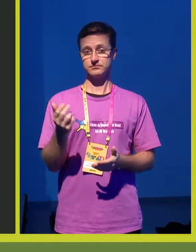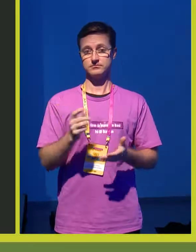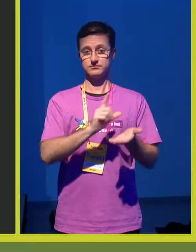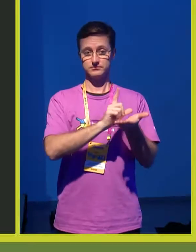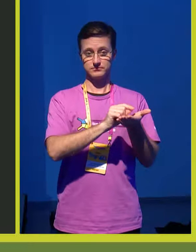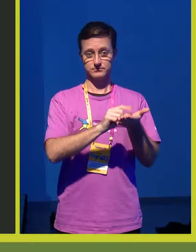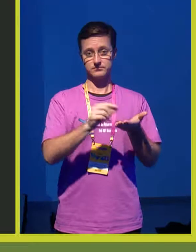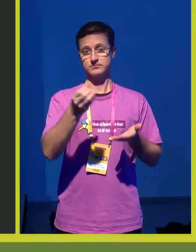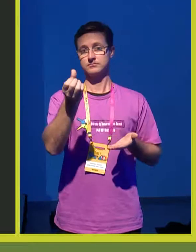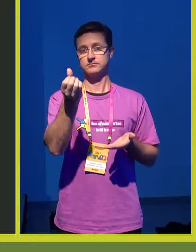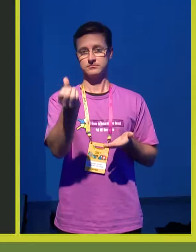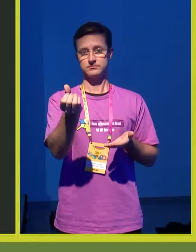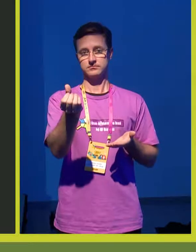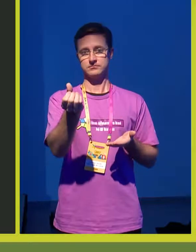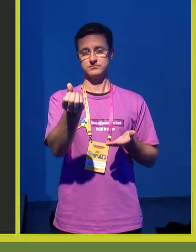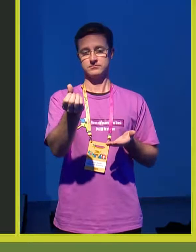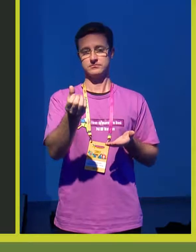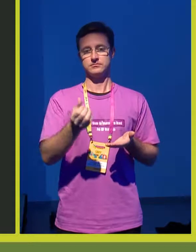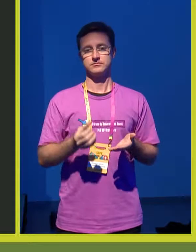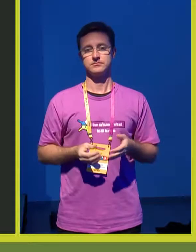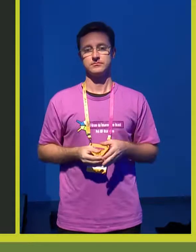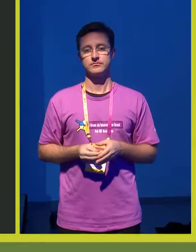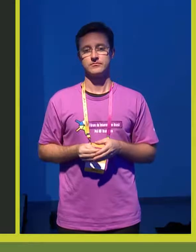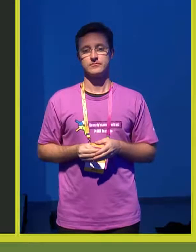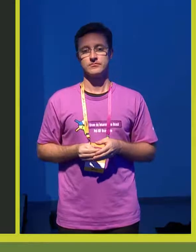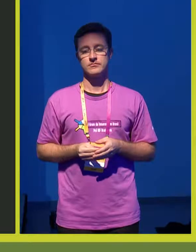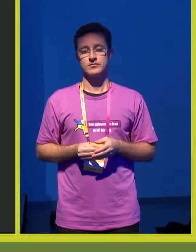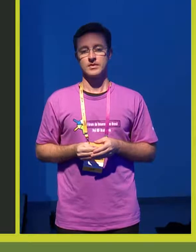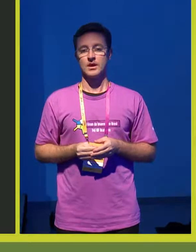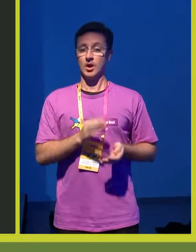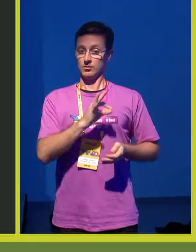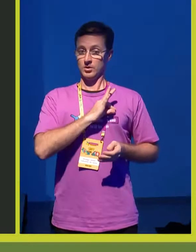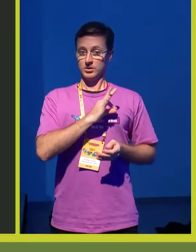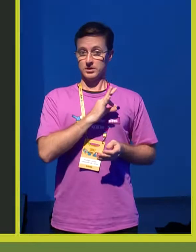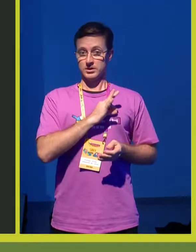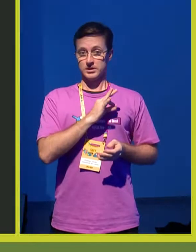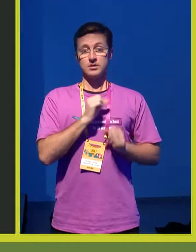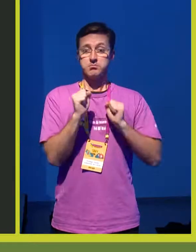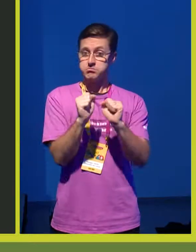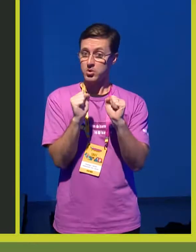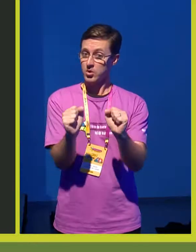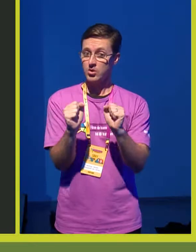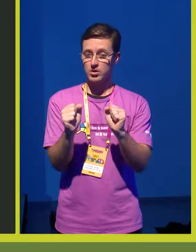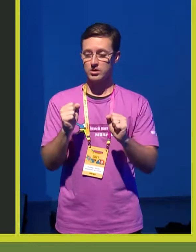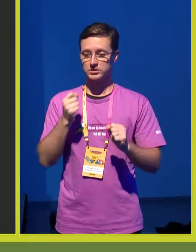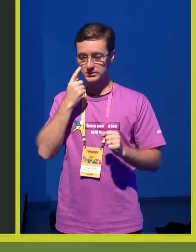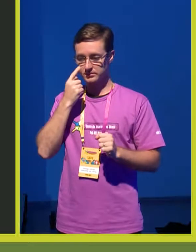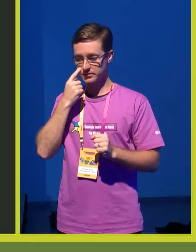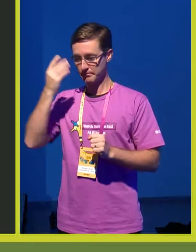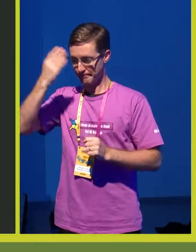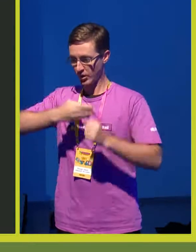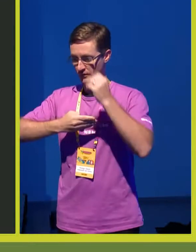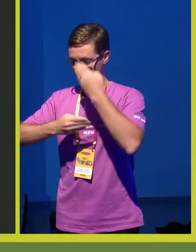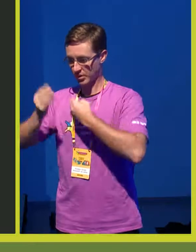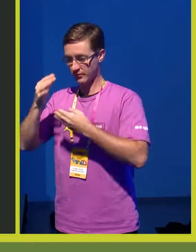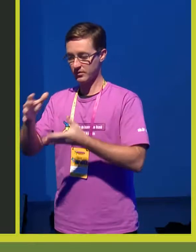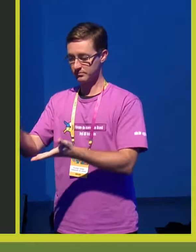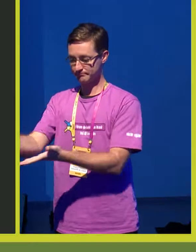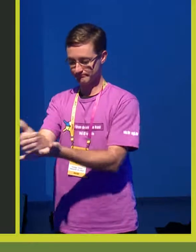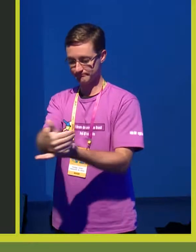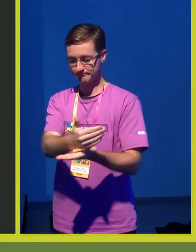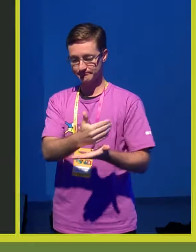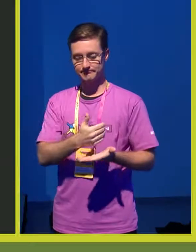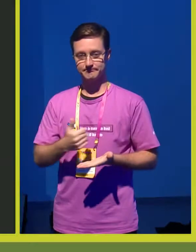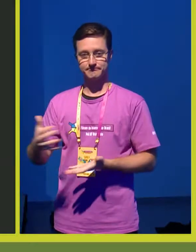do CPP é sim o próprio dever da polícia prender objetos com relação ao fato e colher todas as provas uma vez que